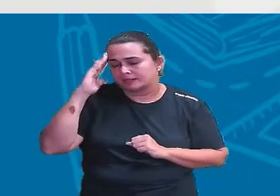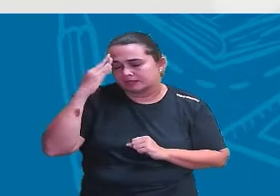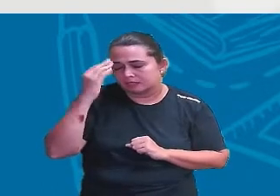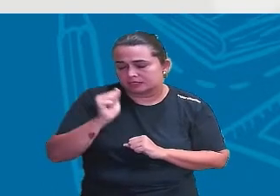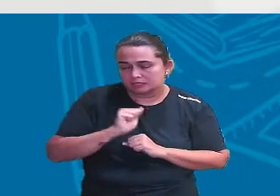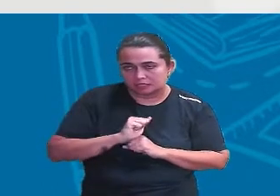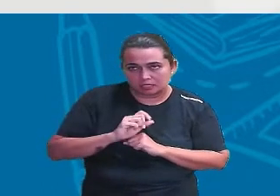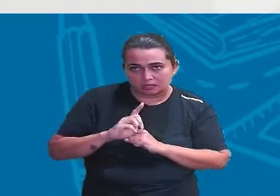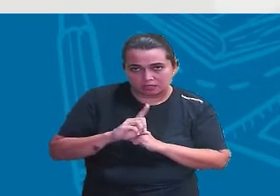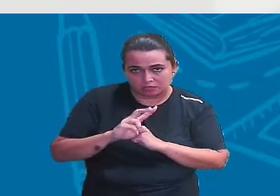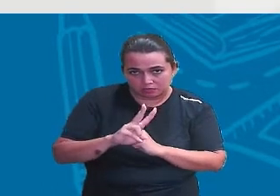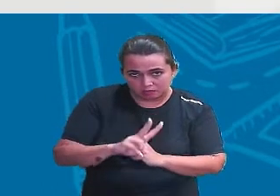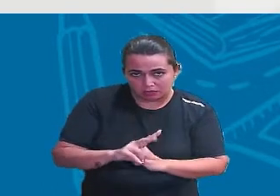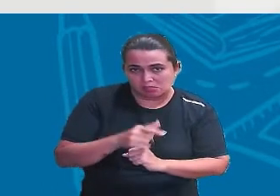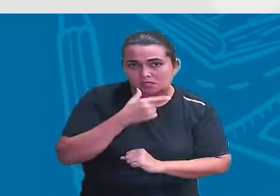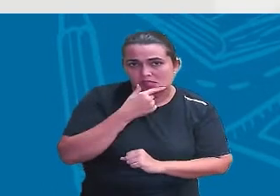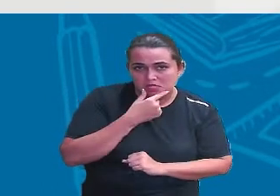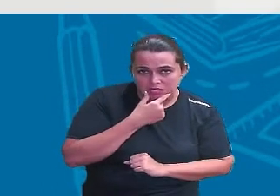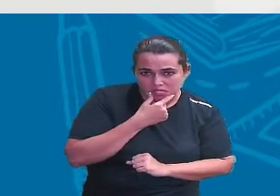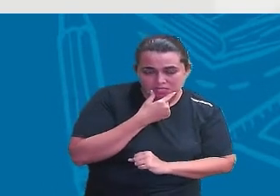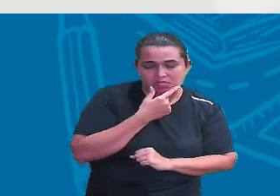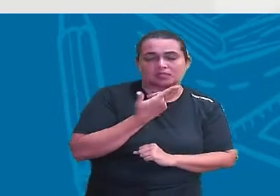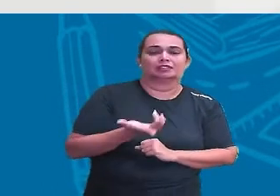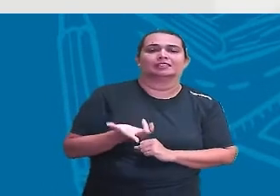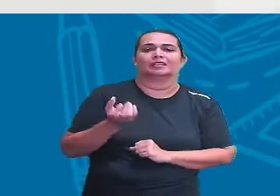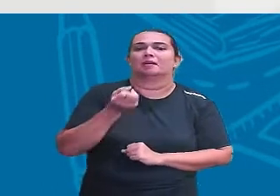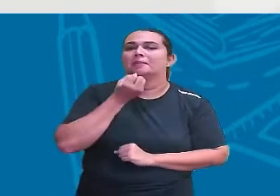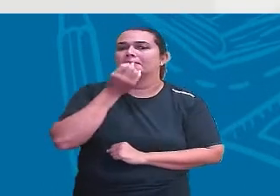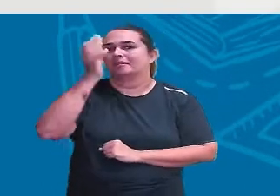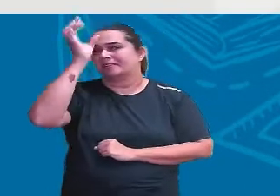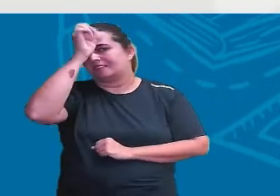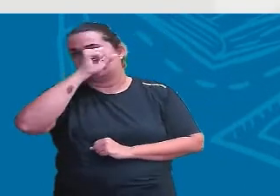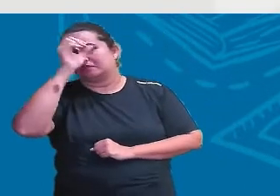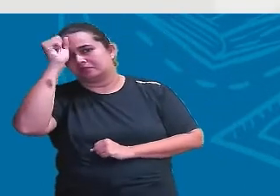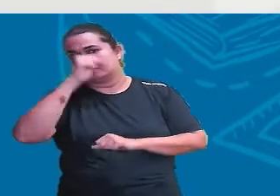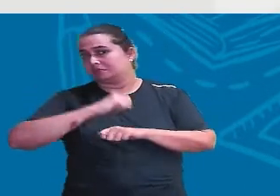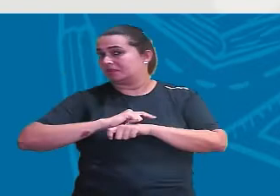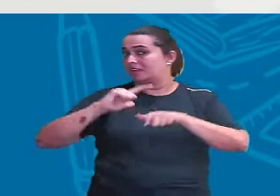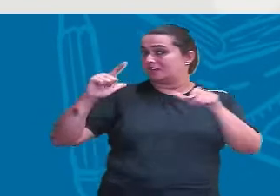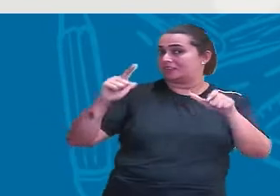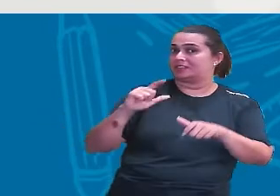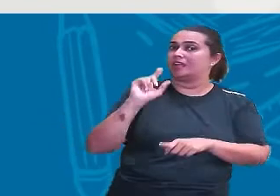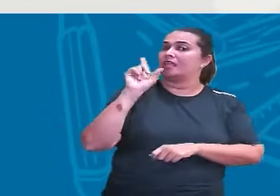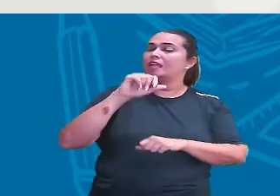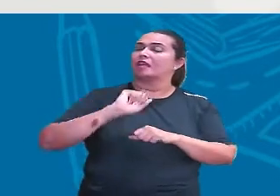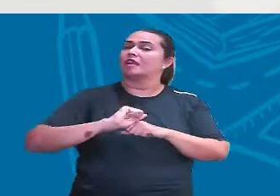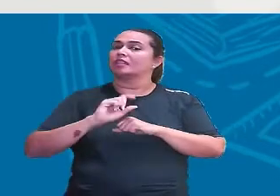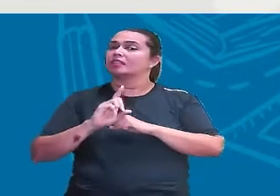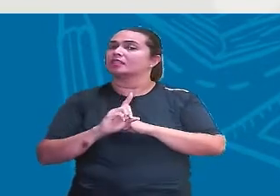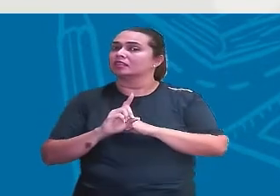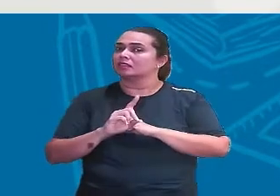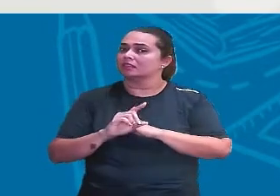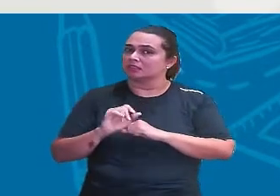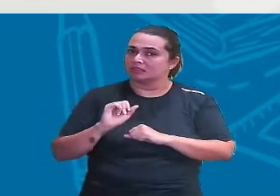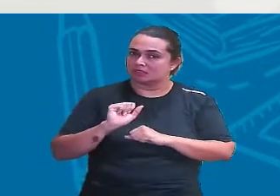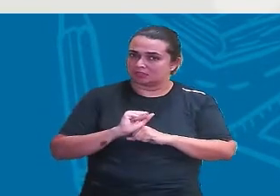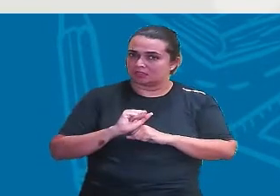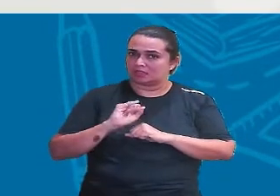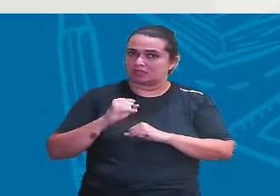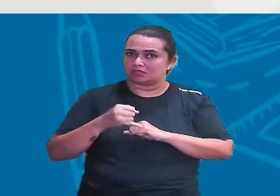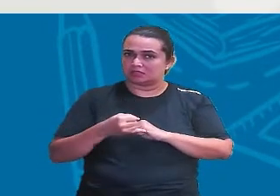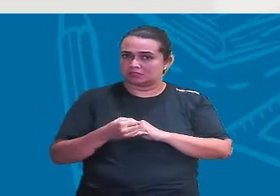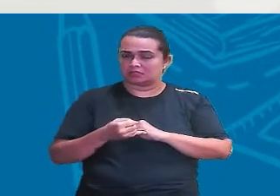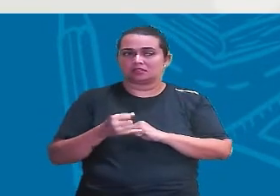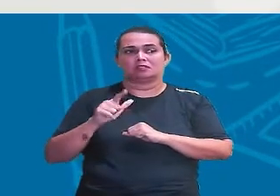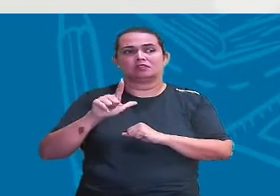aqui trabalhando a língua inglesa. Então, a grande maioria dos advérbios são adjetivos que terminam em ly. Então, dica